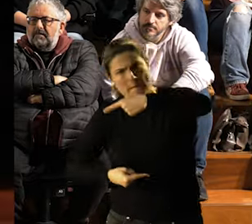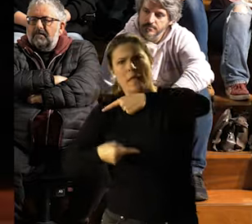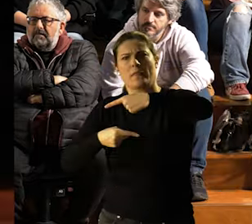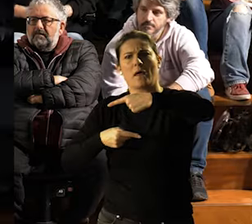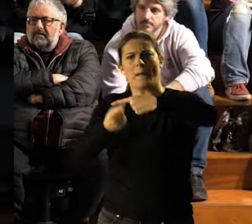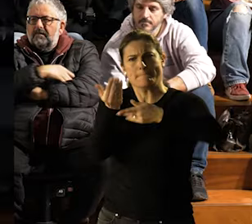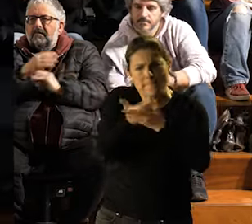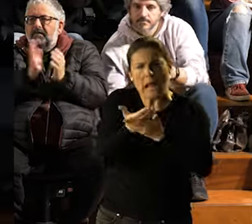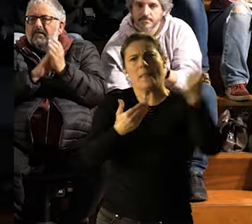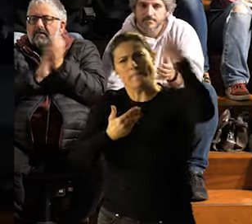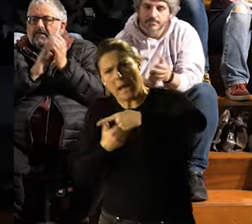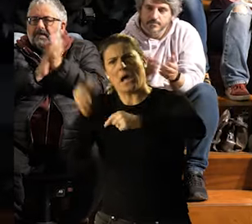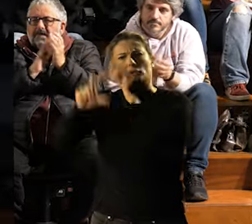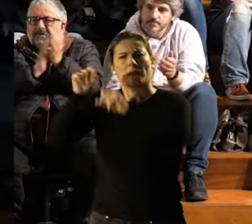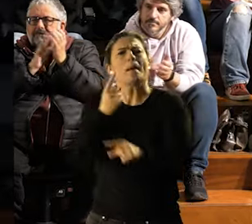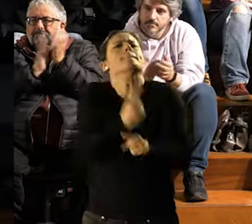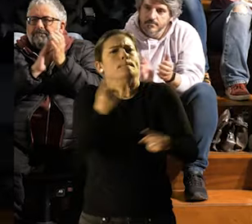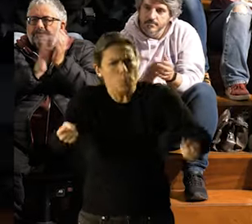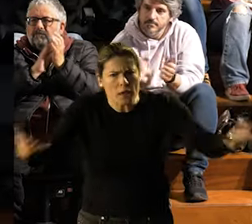especulação porquê